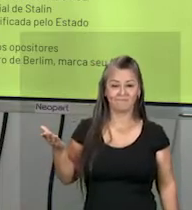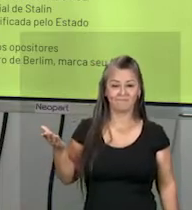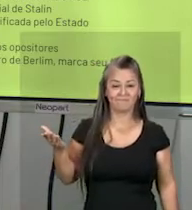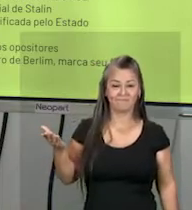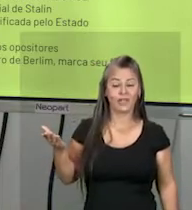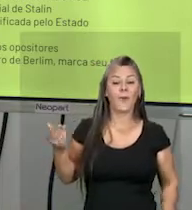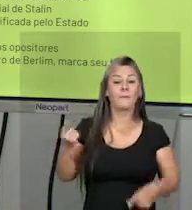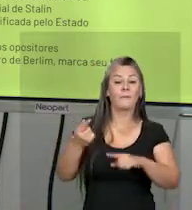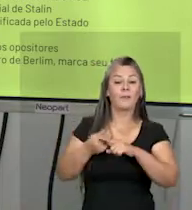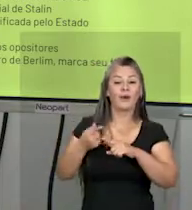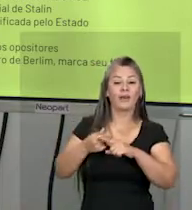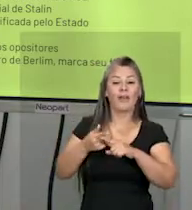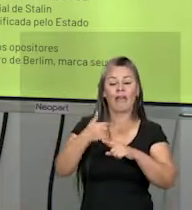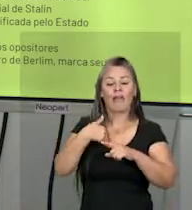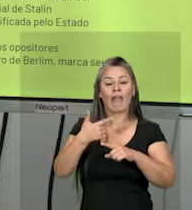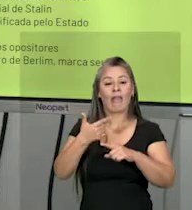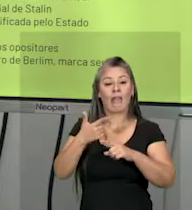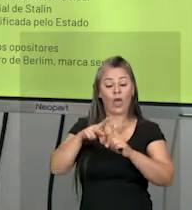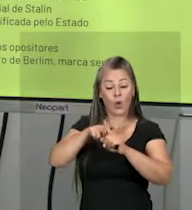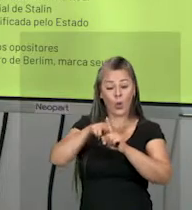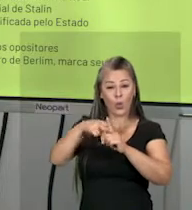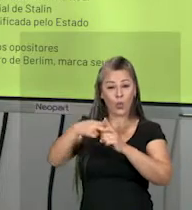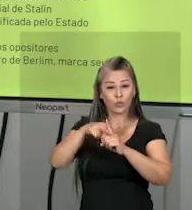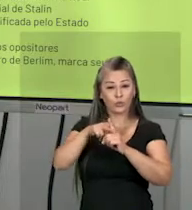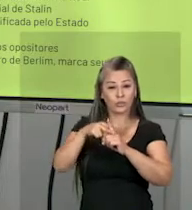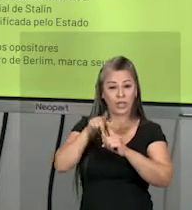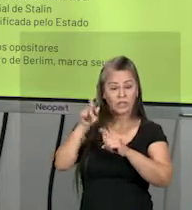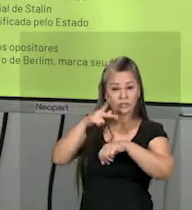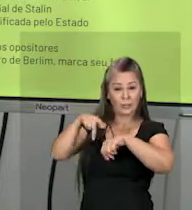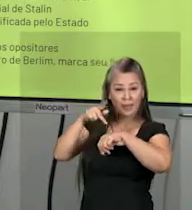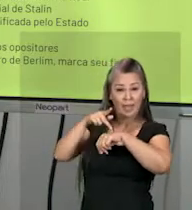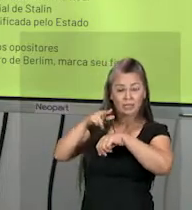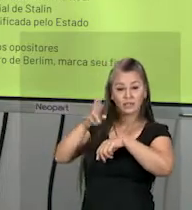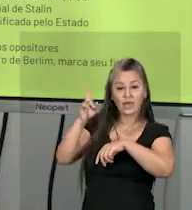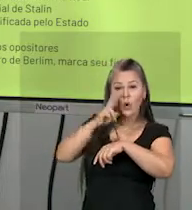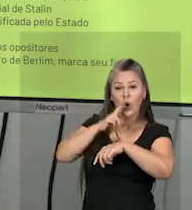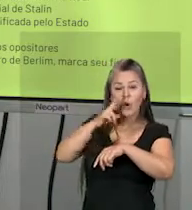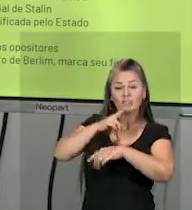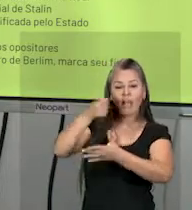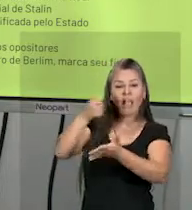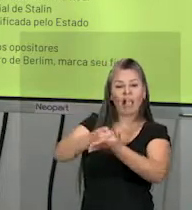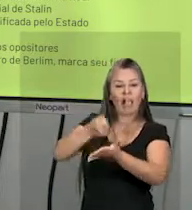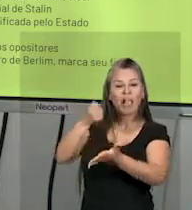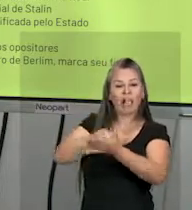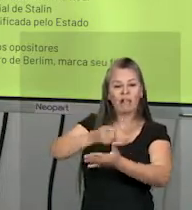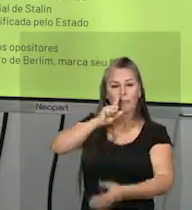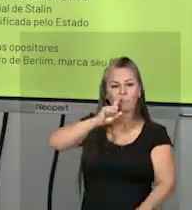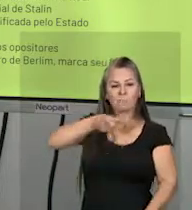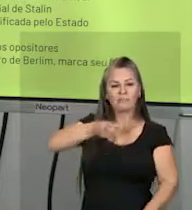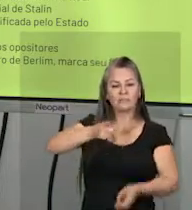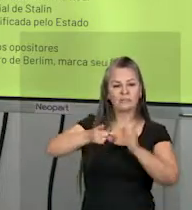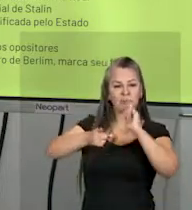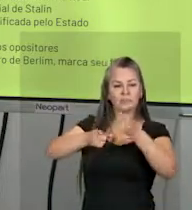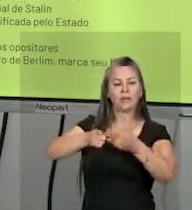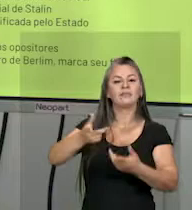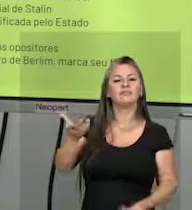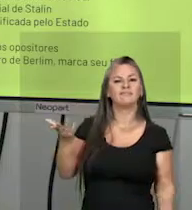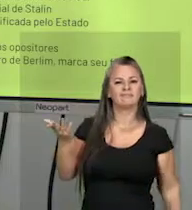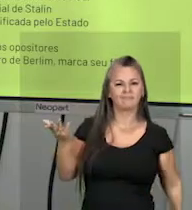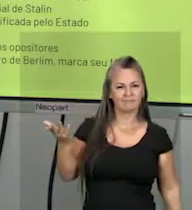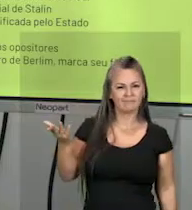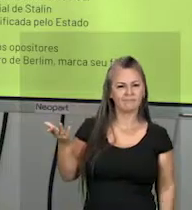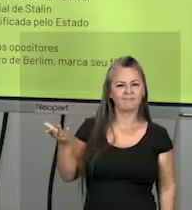é um modelo autoritário que se coloca na Rússia, né? Assim, o socialismo ele se desenvolve por um Estado autoritário,